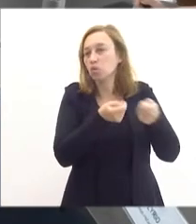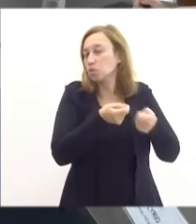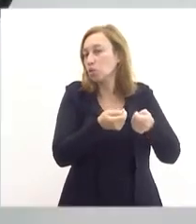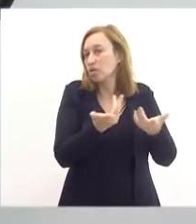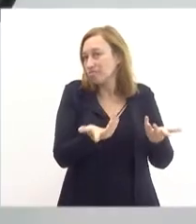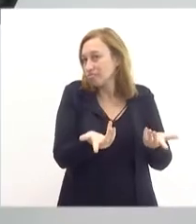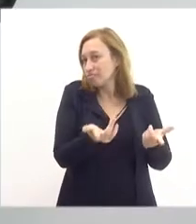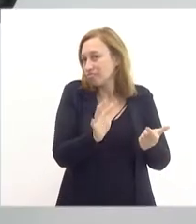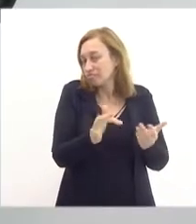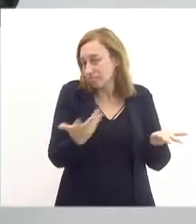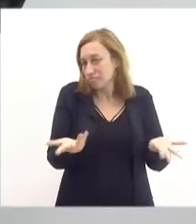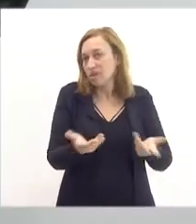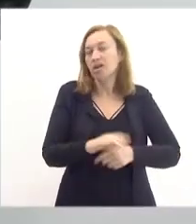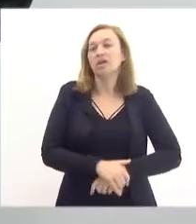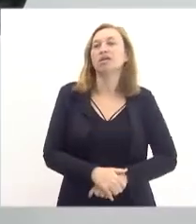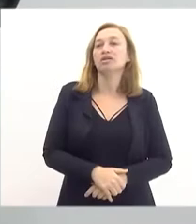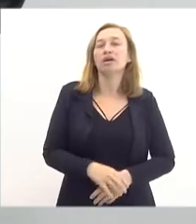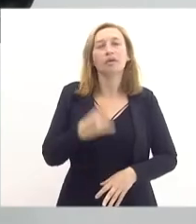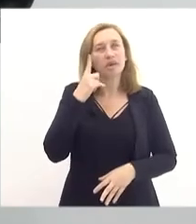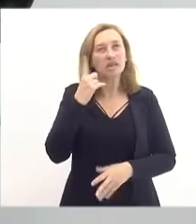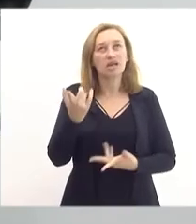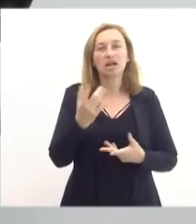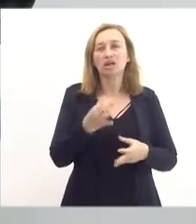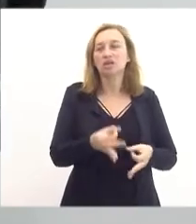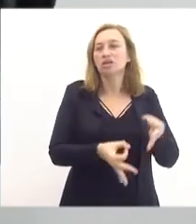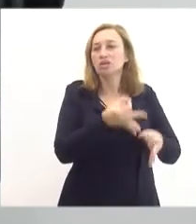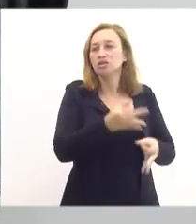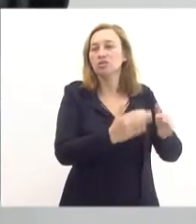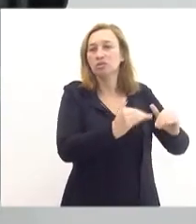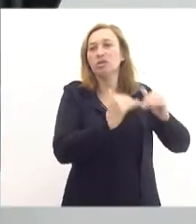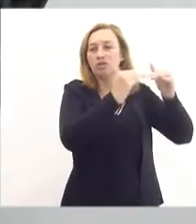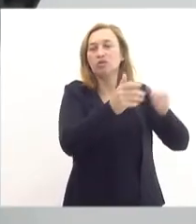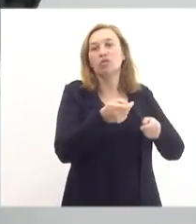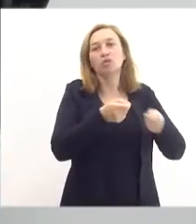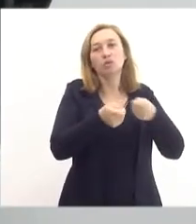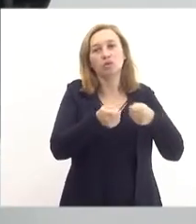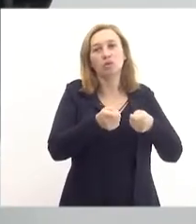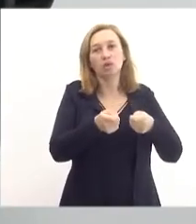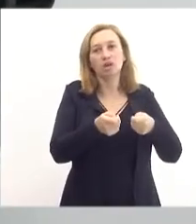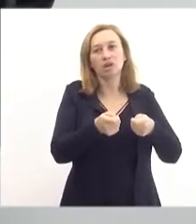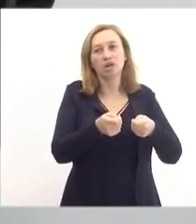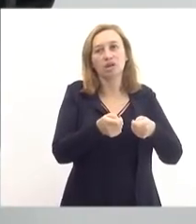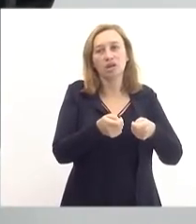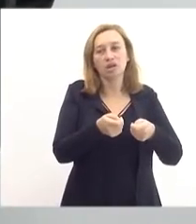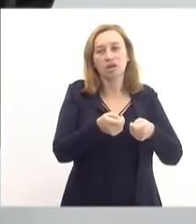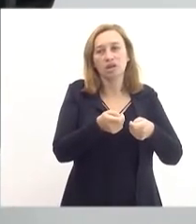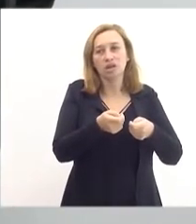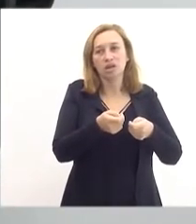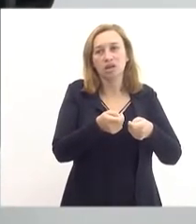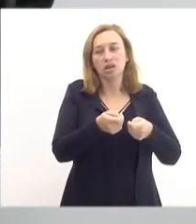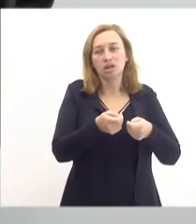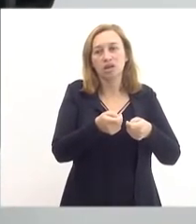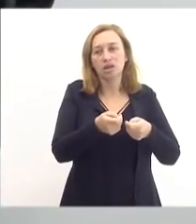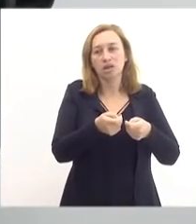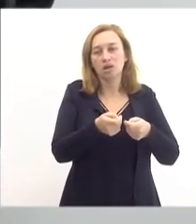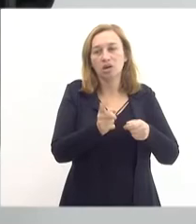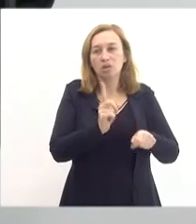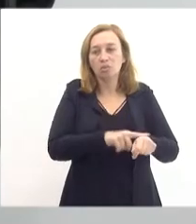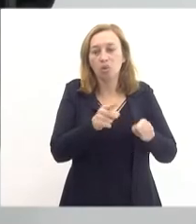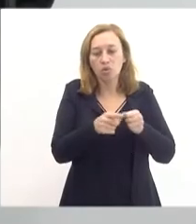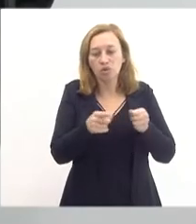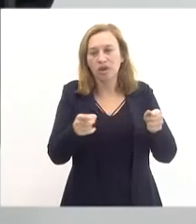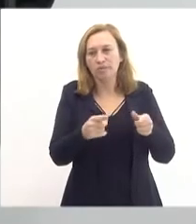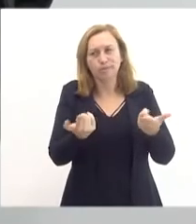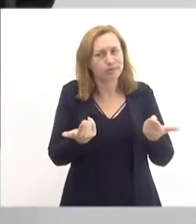prévio. Pensou se o tribunal fosse um órgão de controle prévio? Qualquer drama que tivesse num determinado